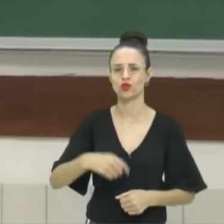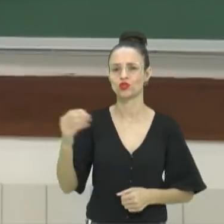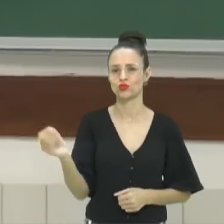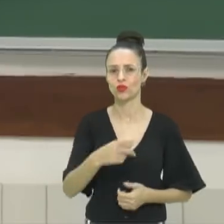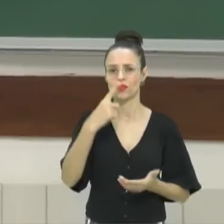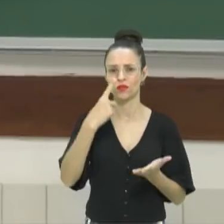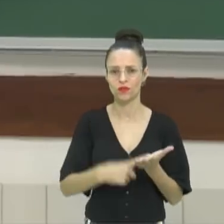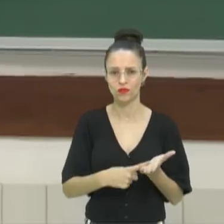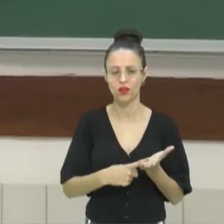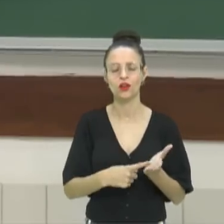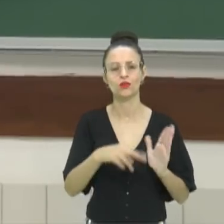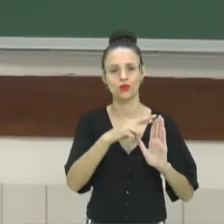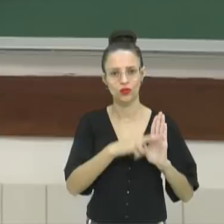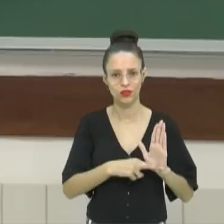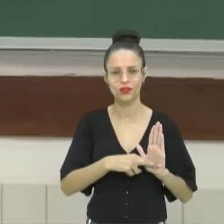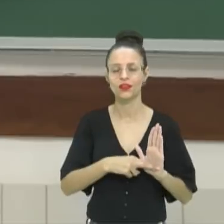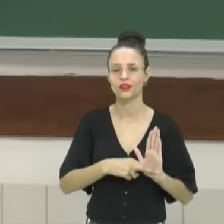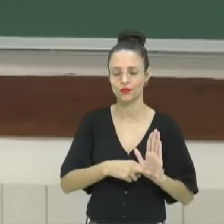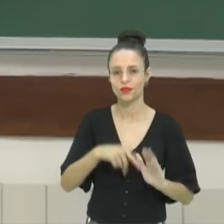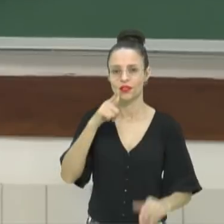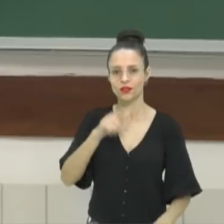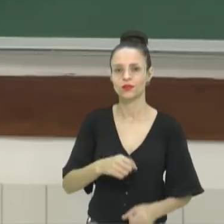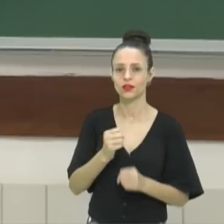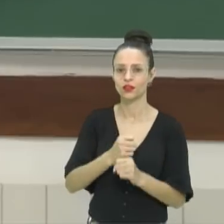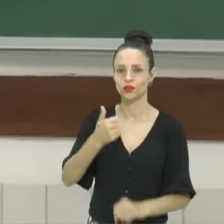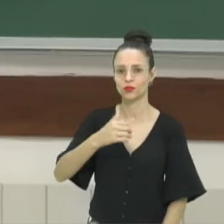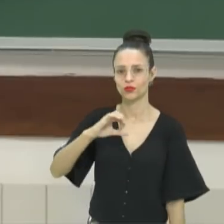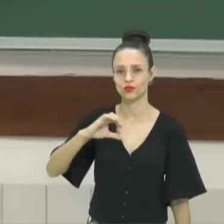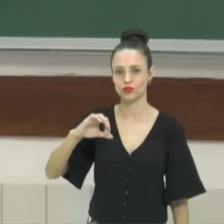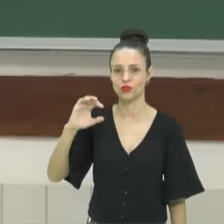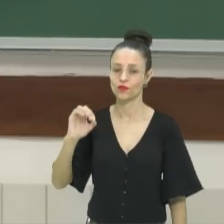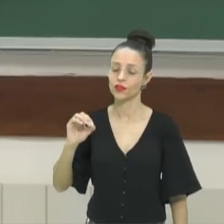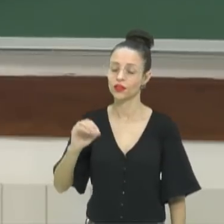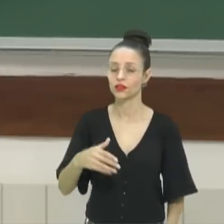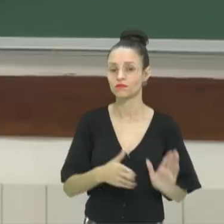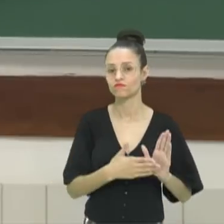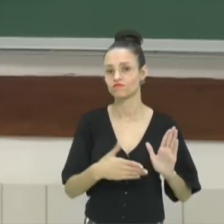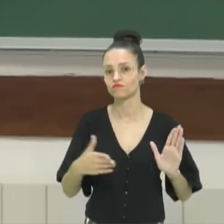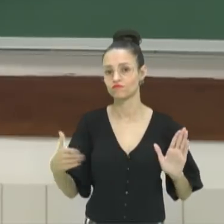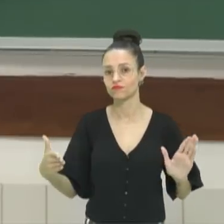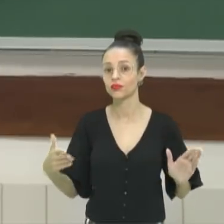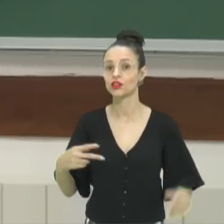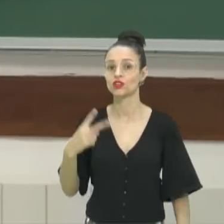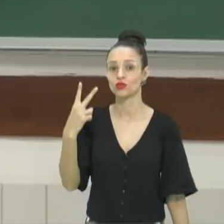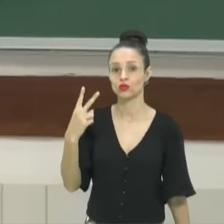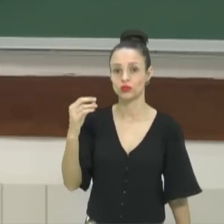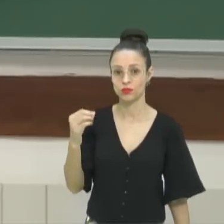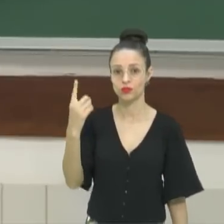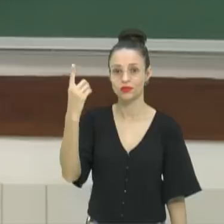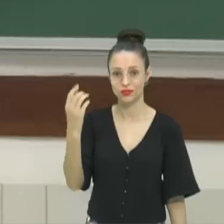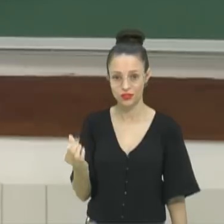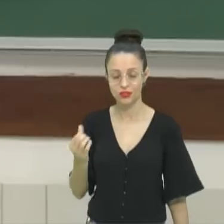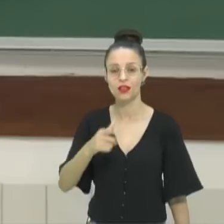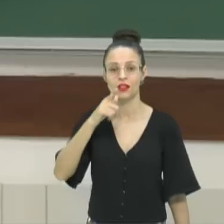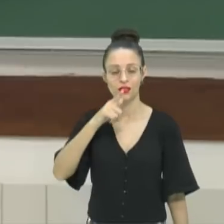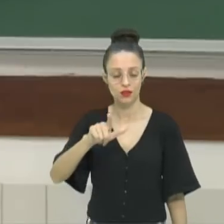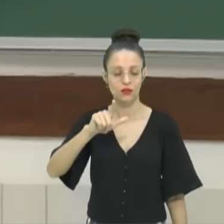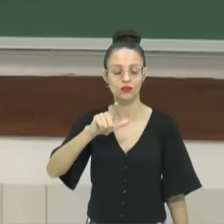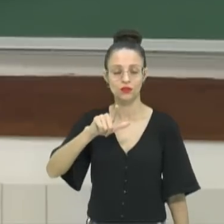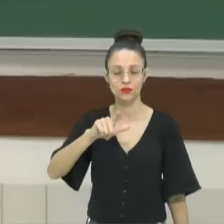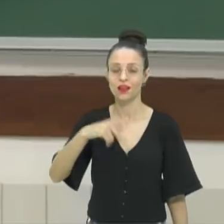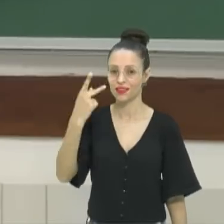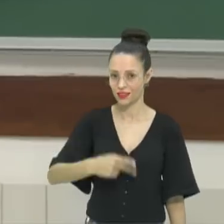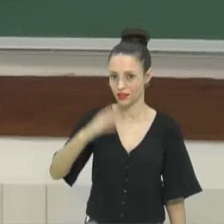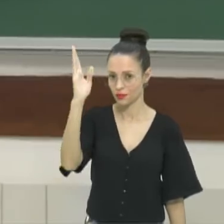ortográfico, que foi firmado em 1990, o tempo passou, né? 2016, que em língua portuguesa,